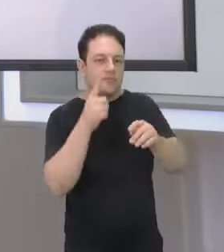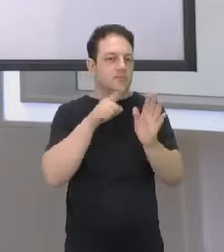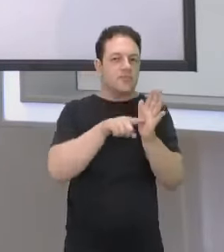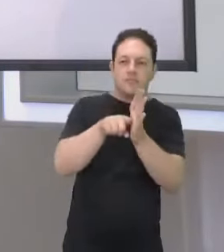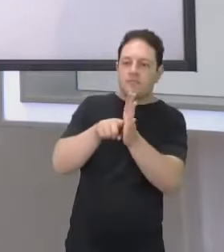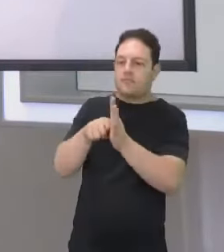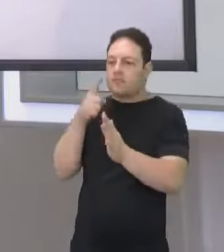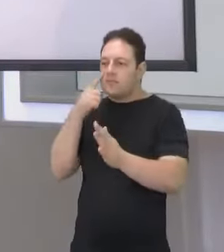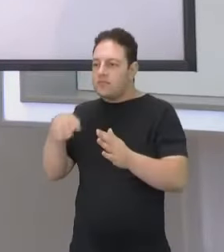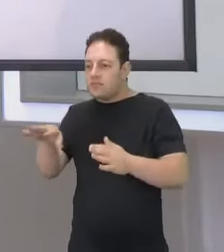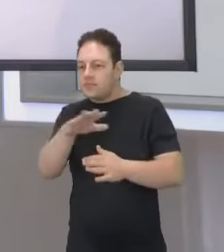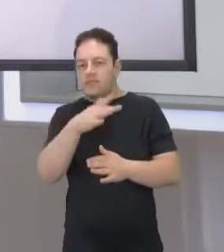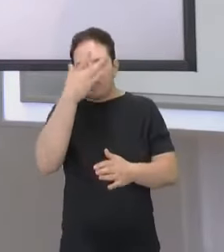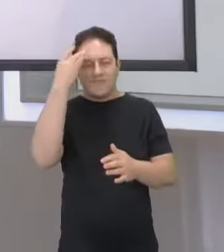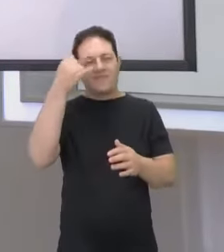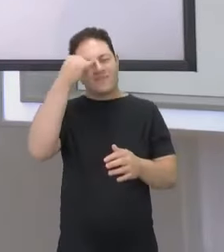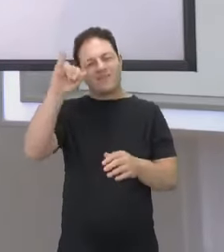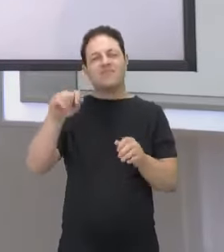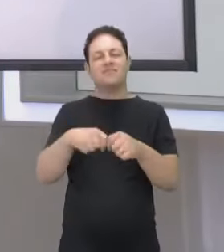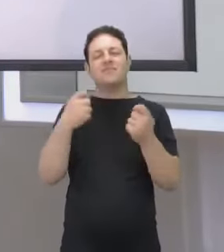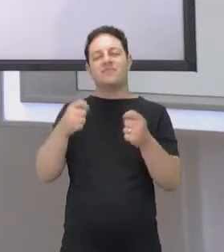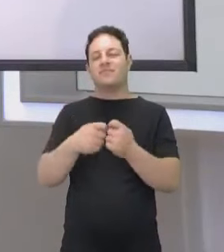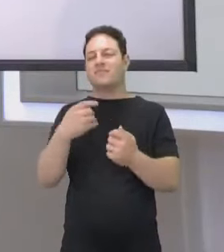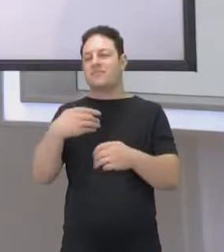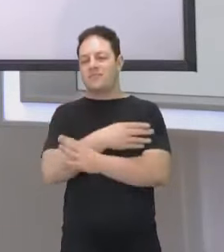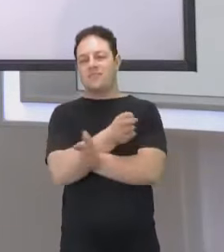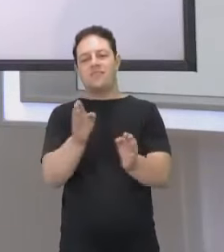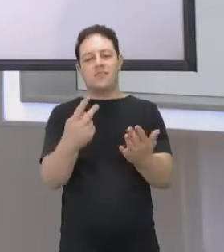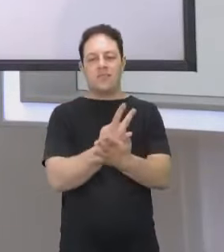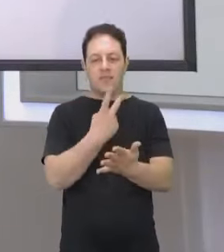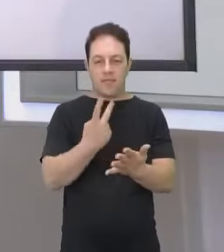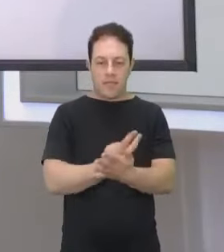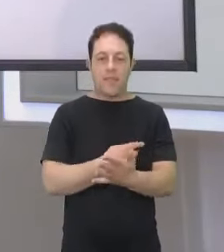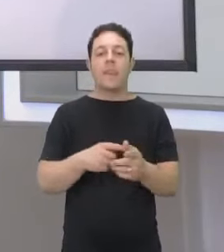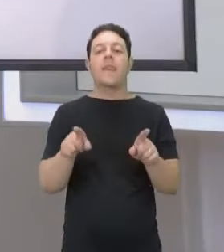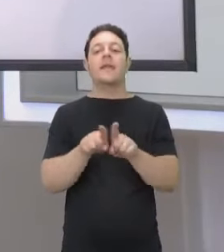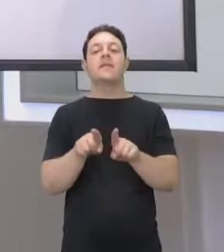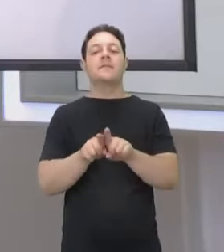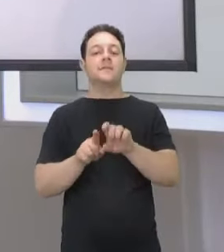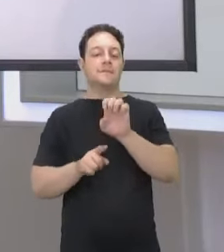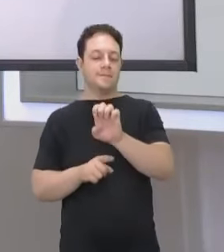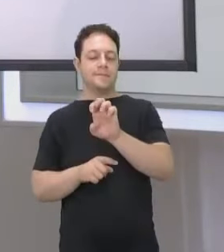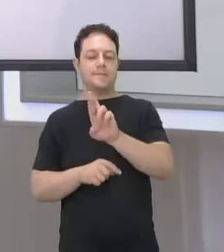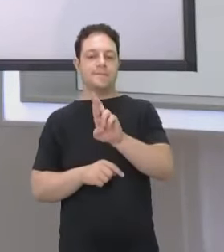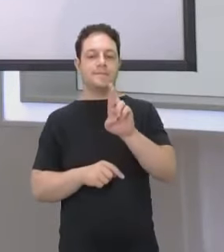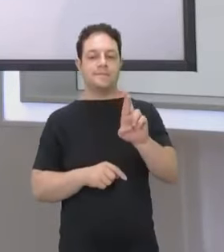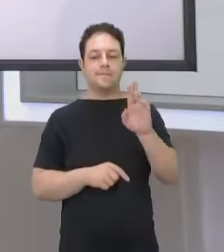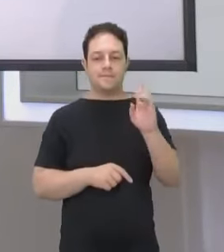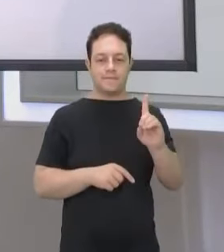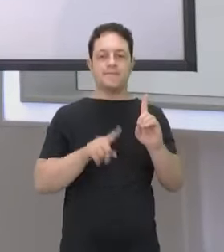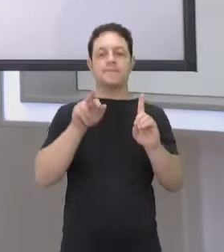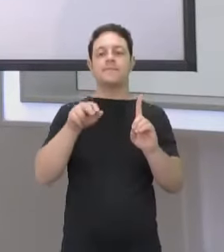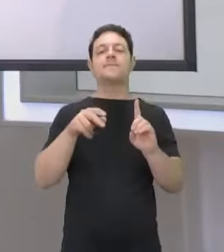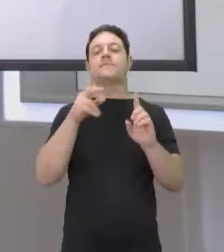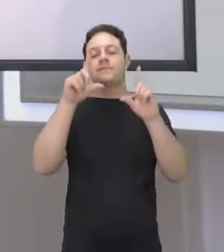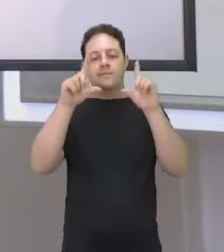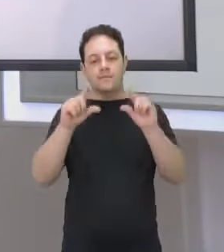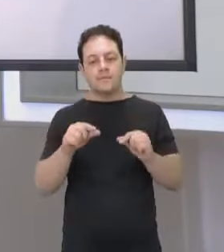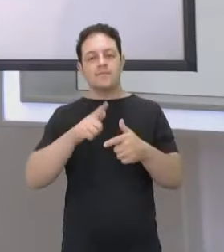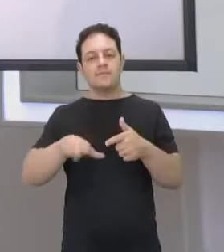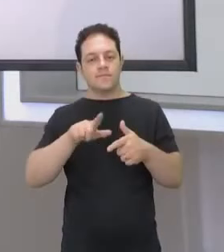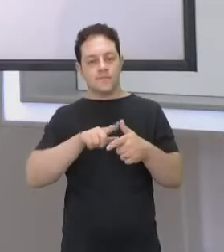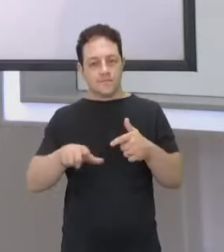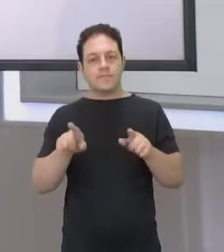fiscalizar para que as pessoas não façam besteira. A nossa educação em redução de riscos de desastres e a promoção